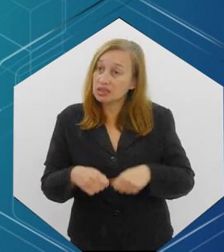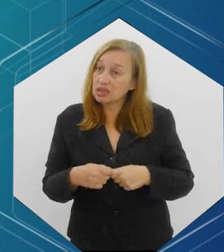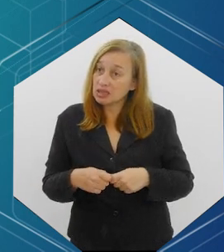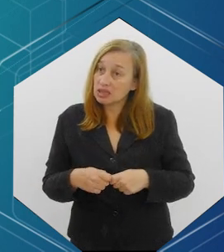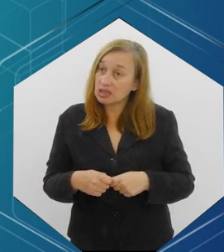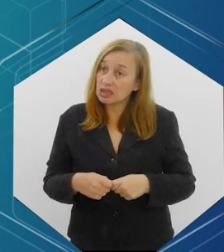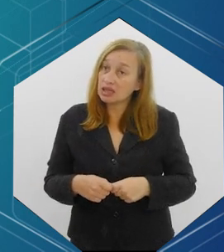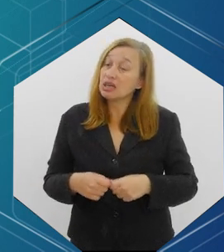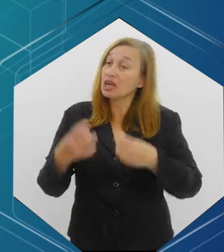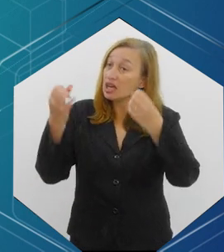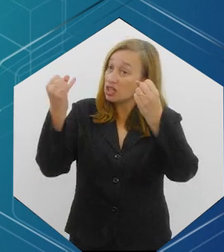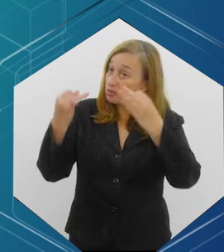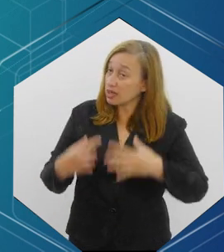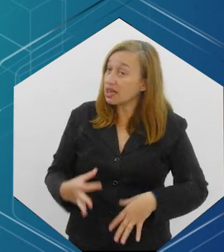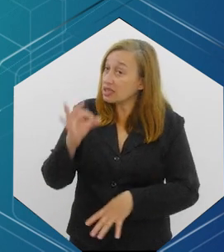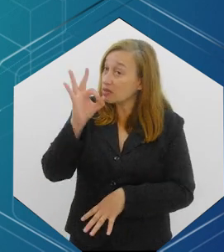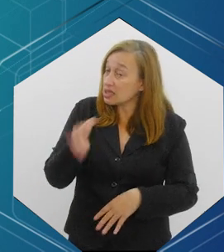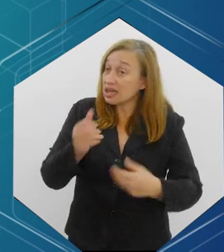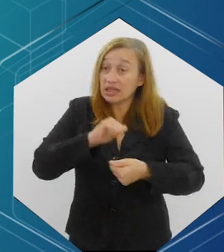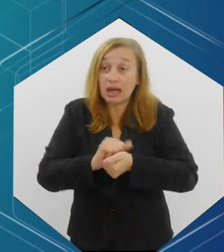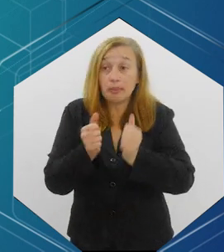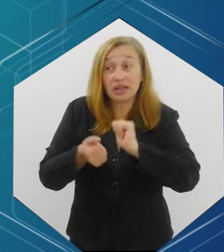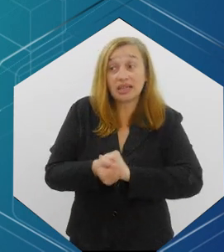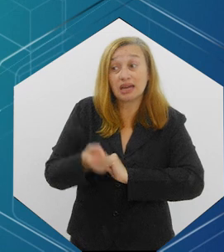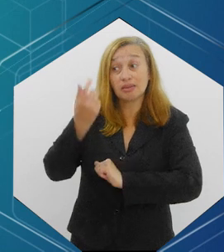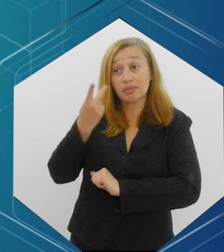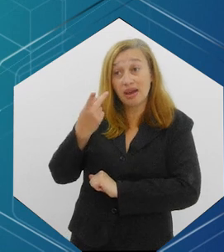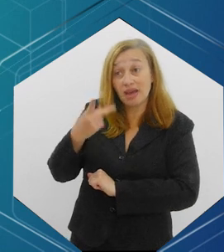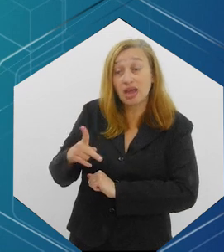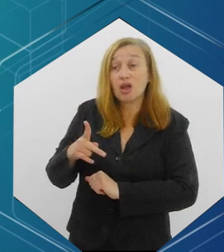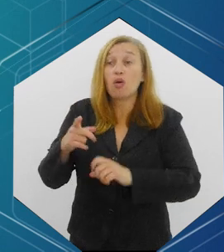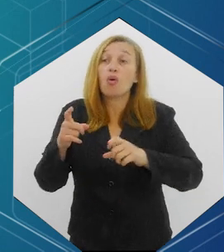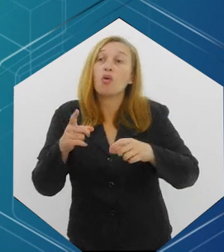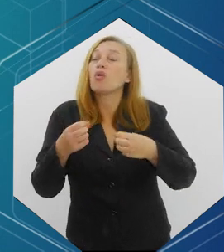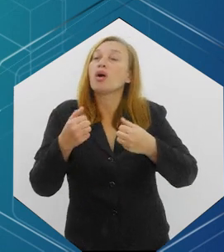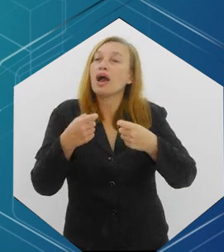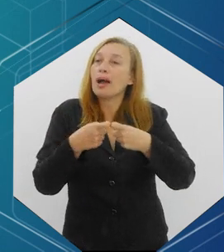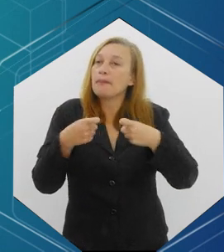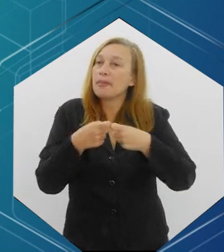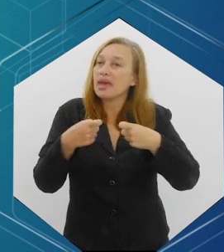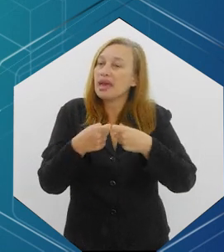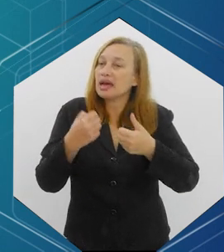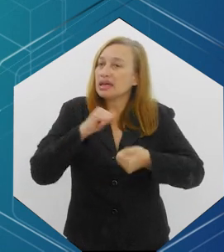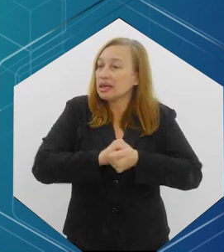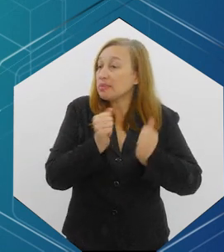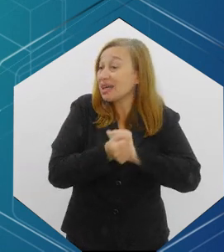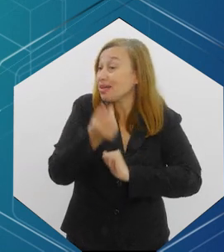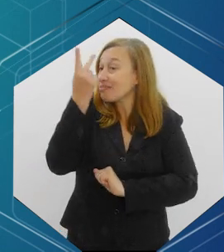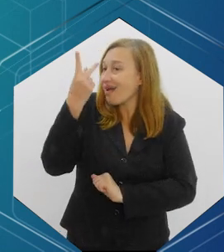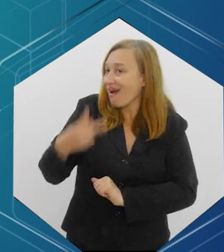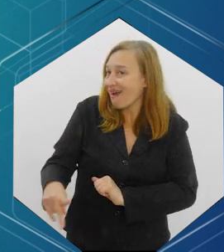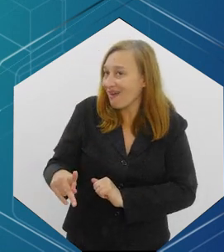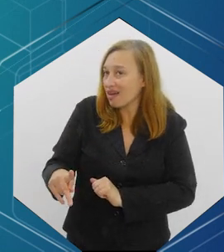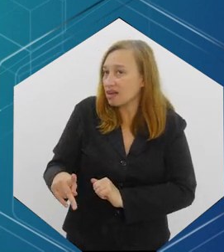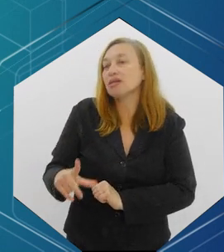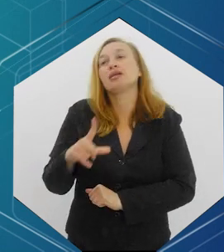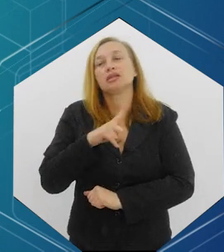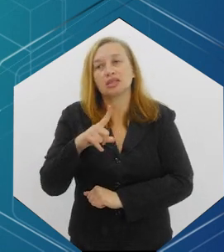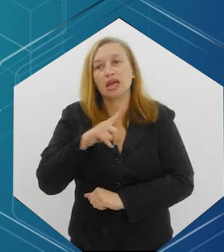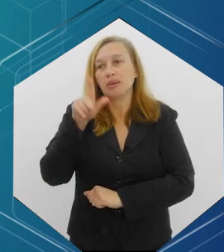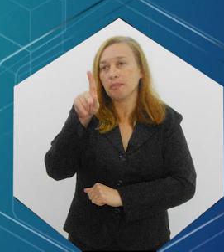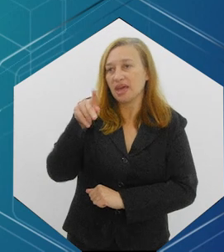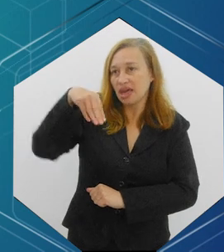os seus índices, suas definições adequadas, e o paciente tem que comprar uma meia, seja do tamanho